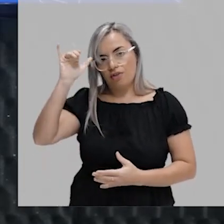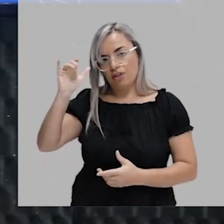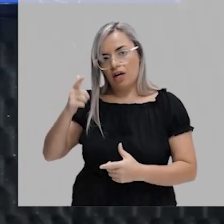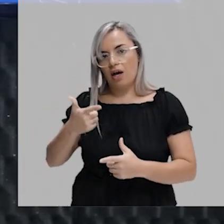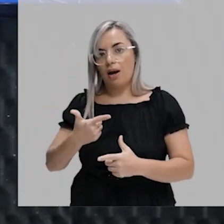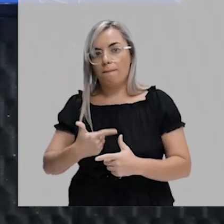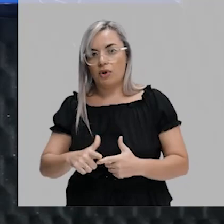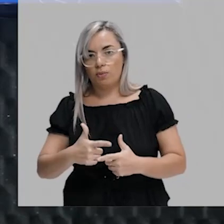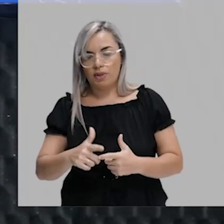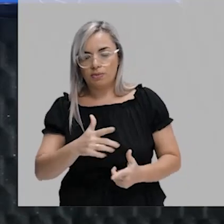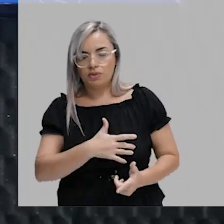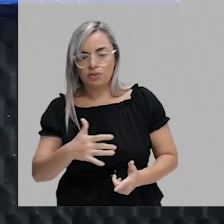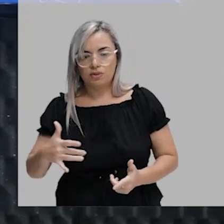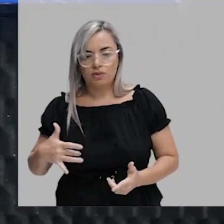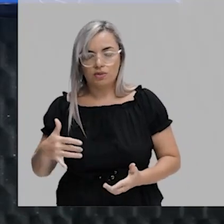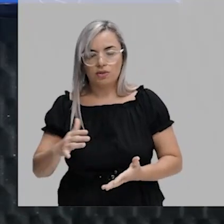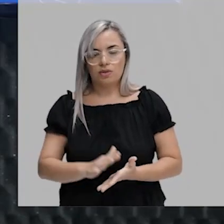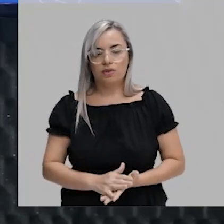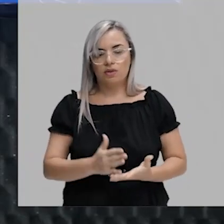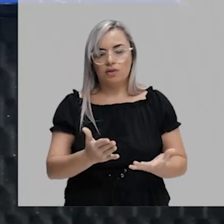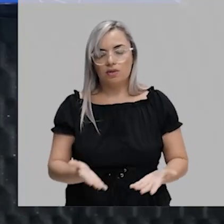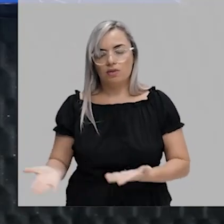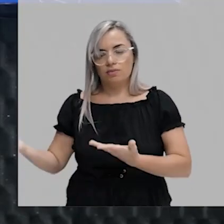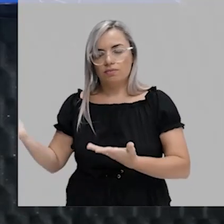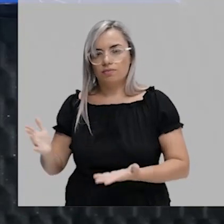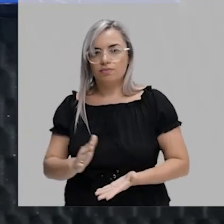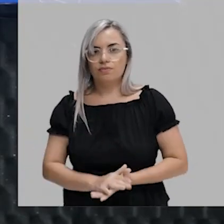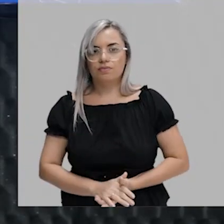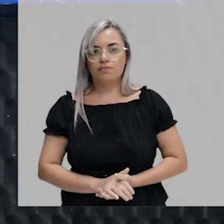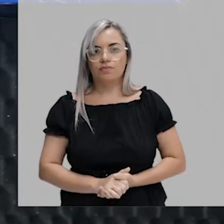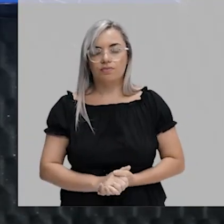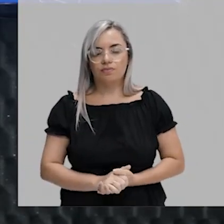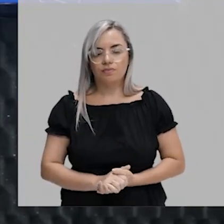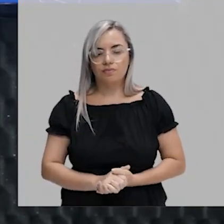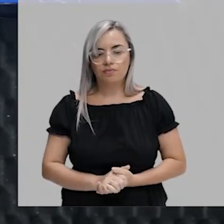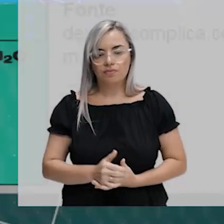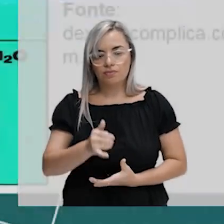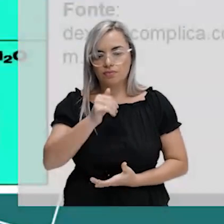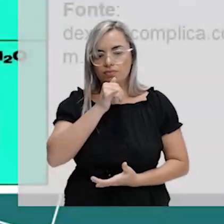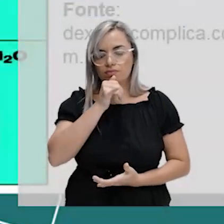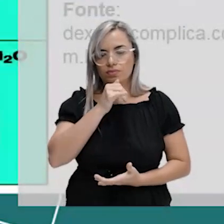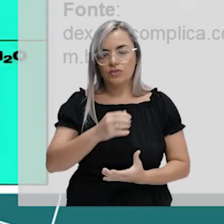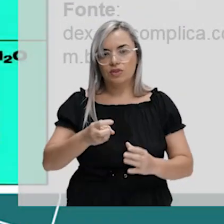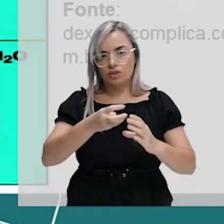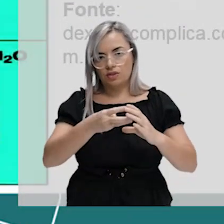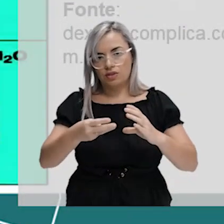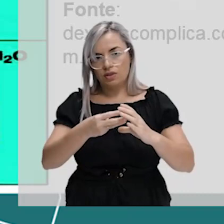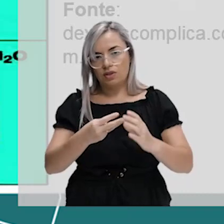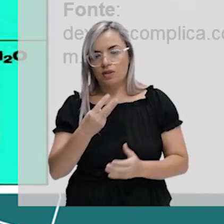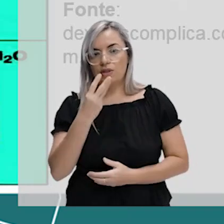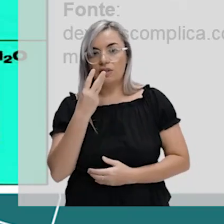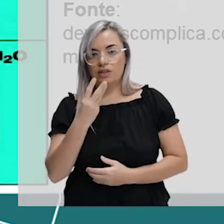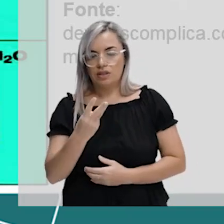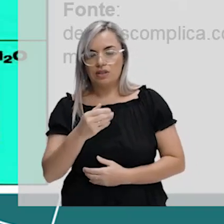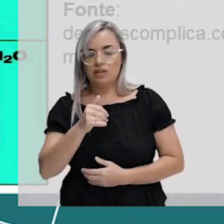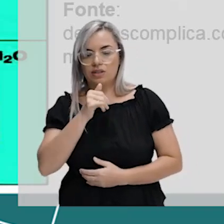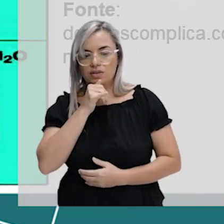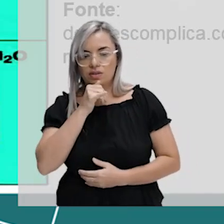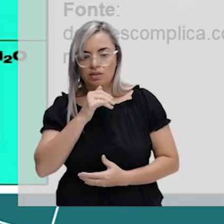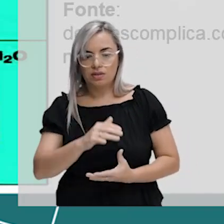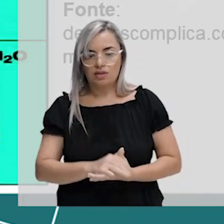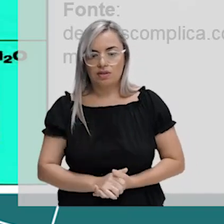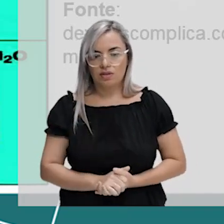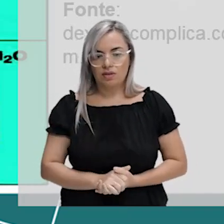gente coloca uma célula em 3 situações diferentes de concentração. Eu tenho aqui uma concentração, uma solução que